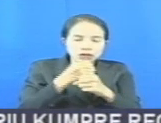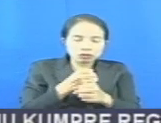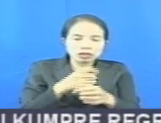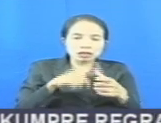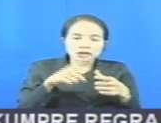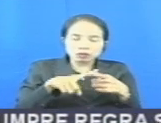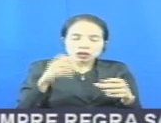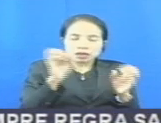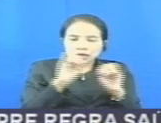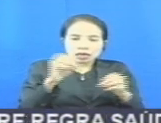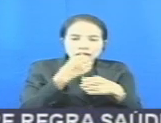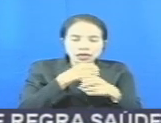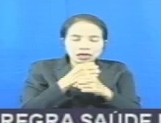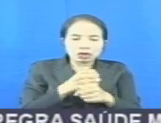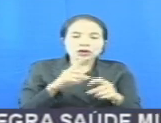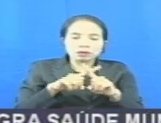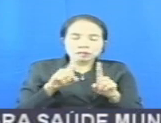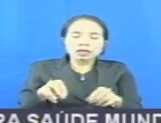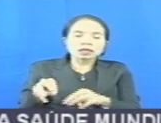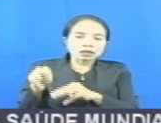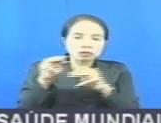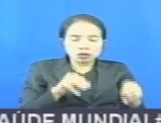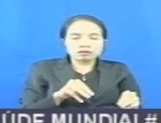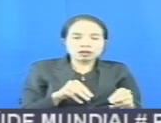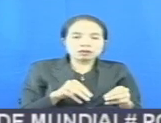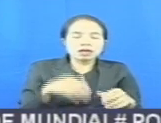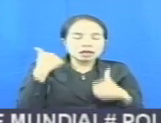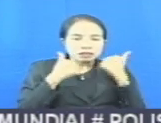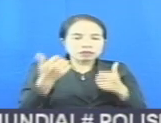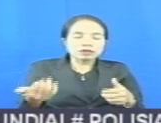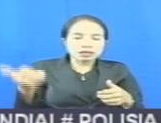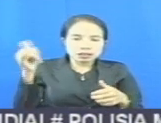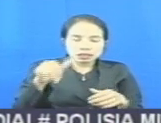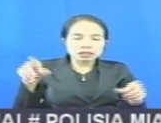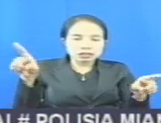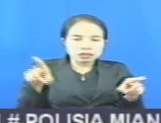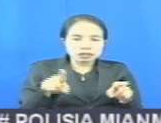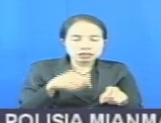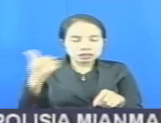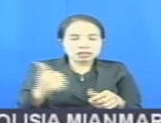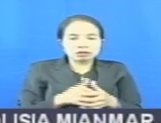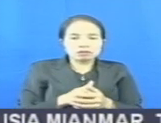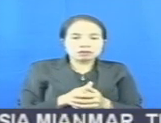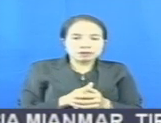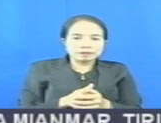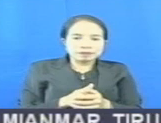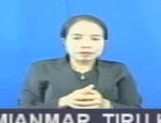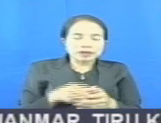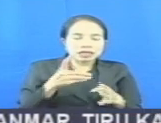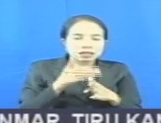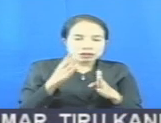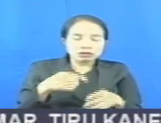bele muda faliba atividade selo depende ba situasaun no kondisaun implementasaun ni ministeru rasa. Daniel